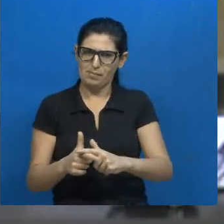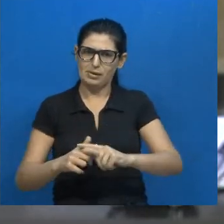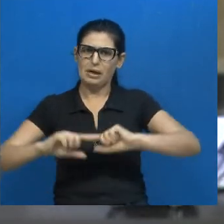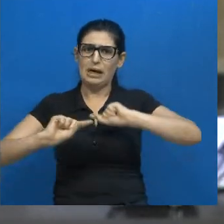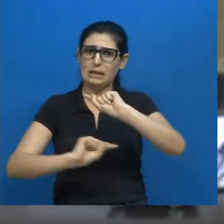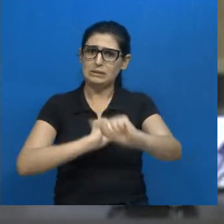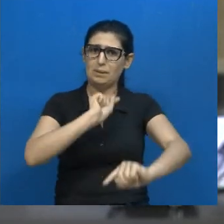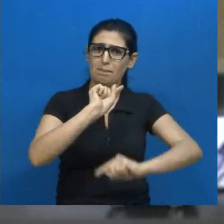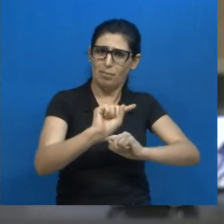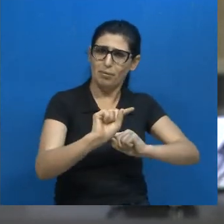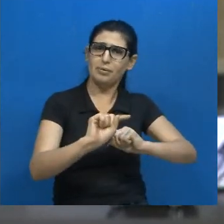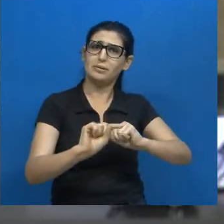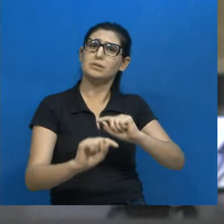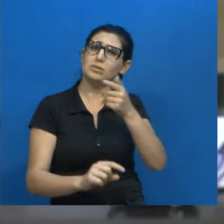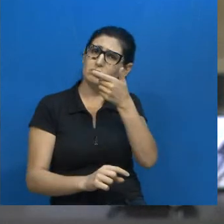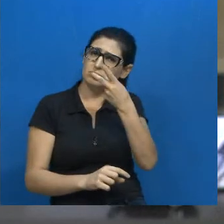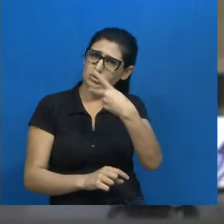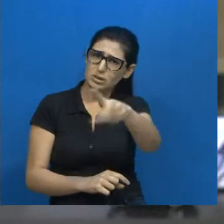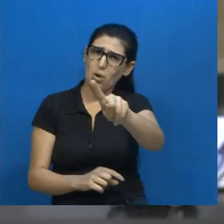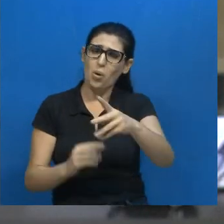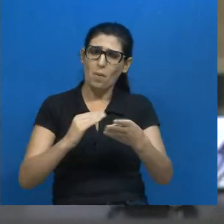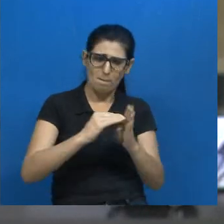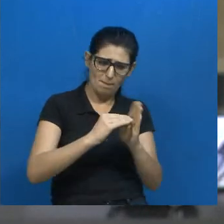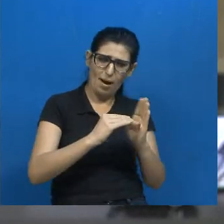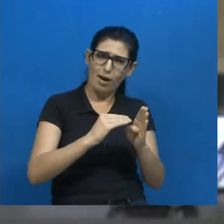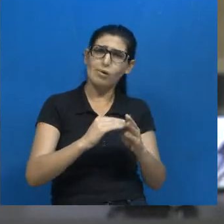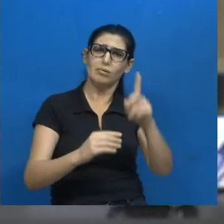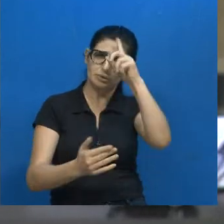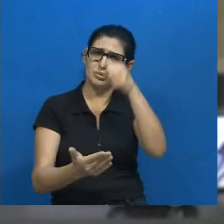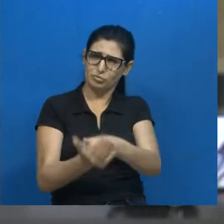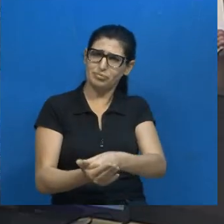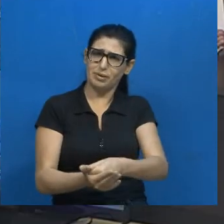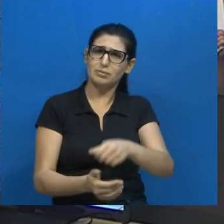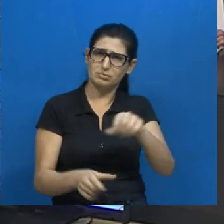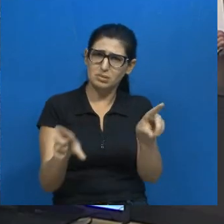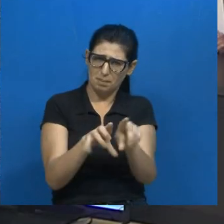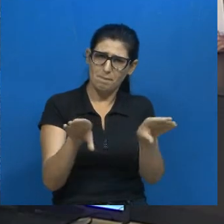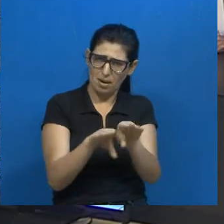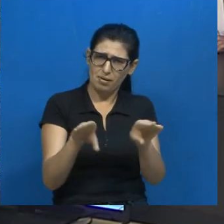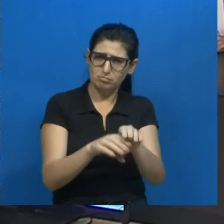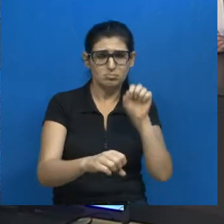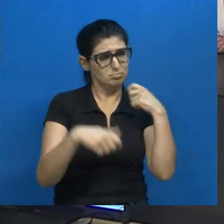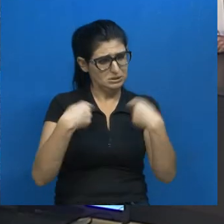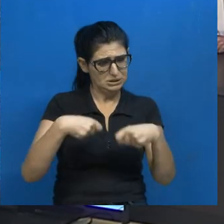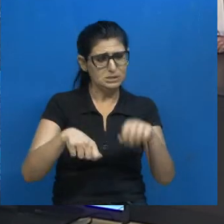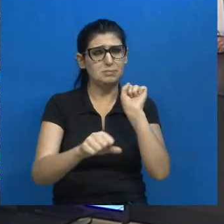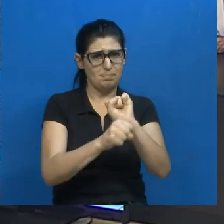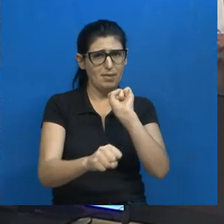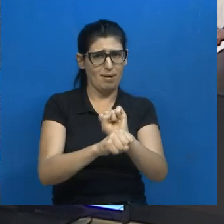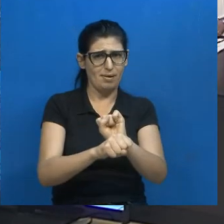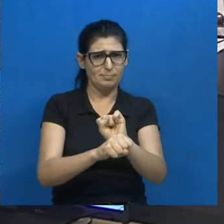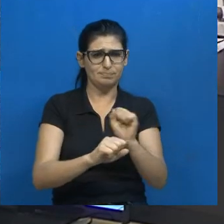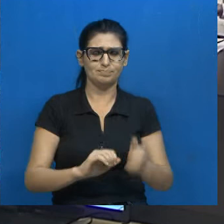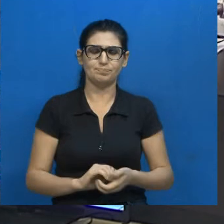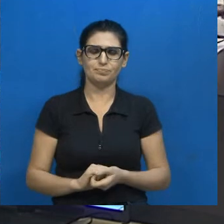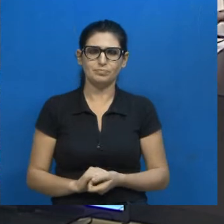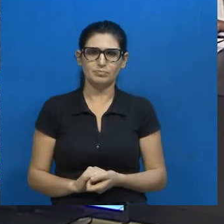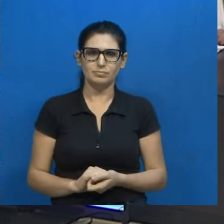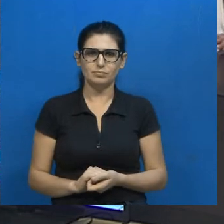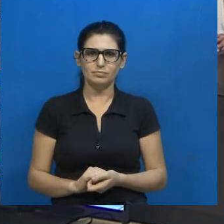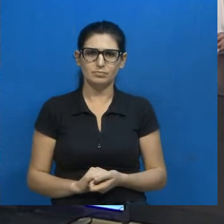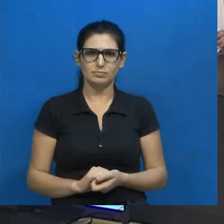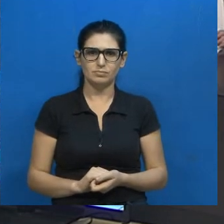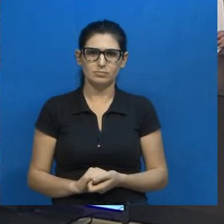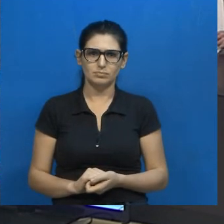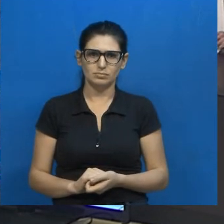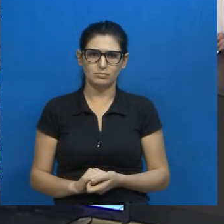lá resolver o seu problema. Valeu. Gorete, a próxima inscrita. Suas